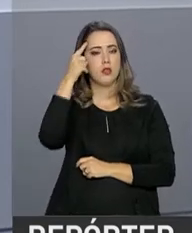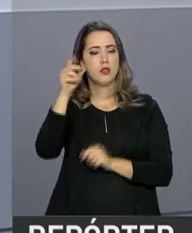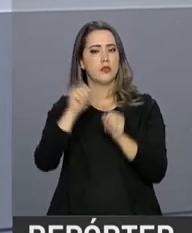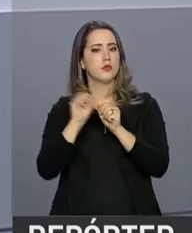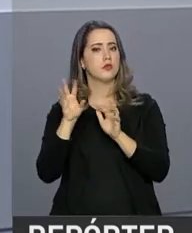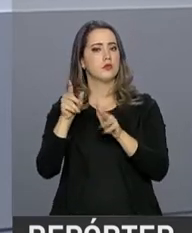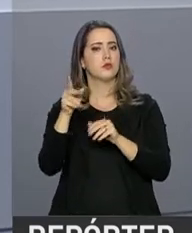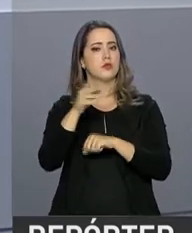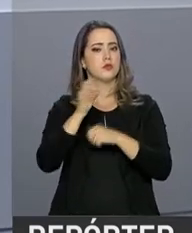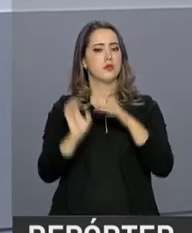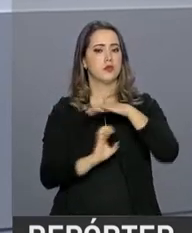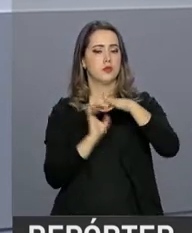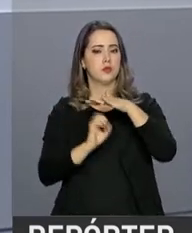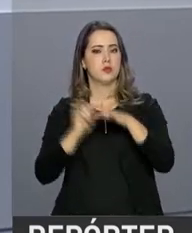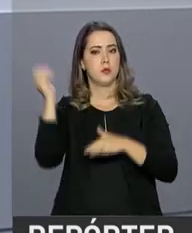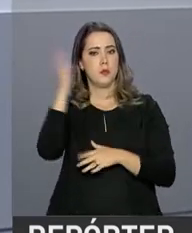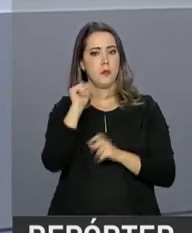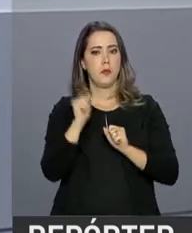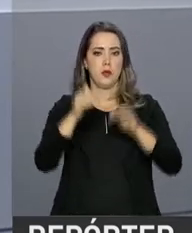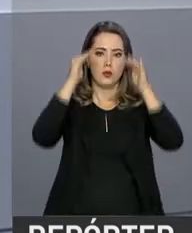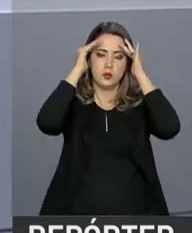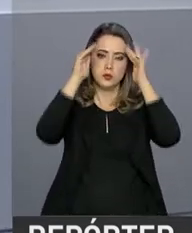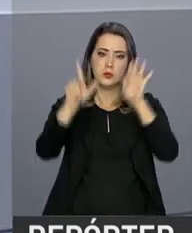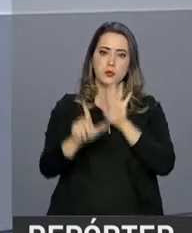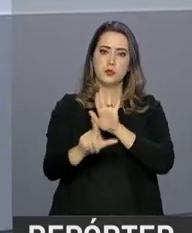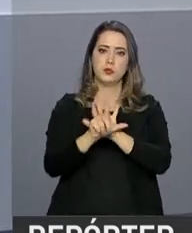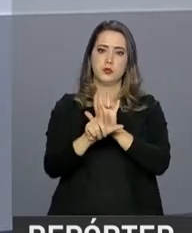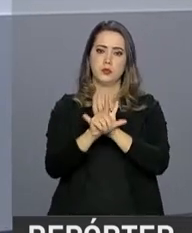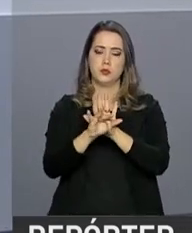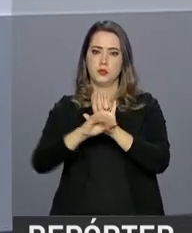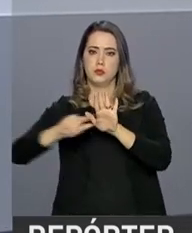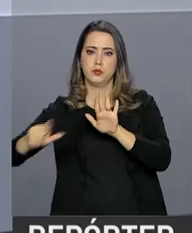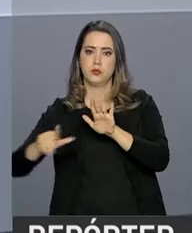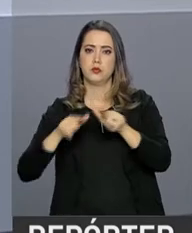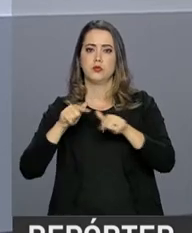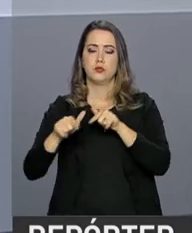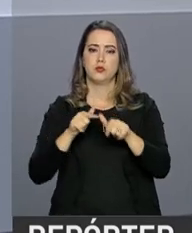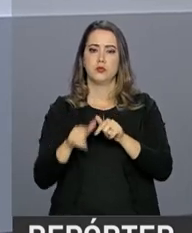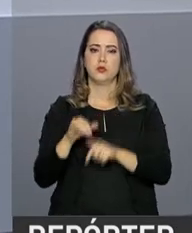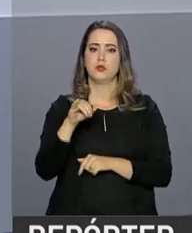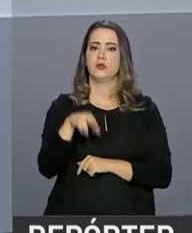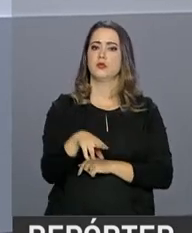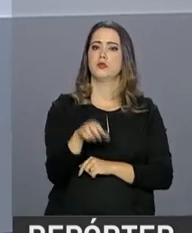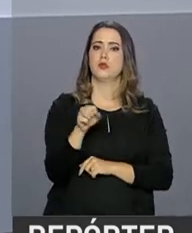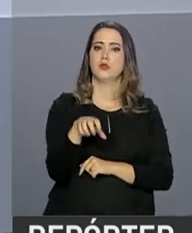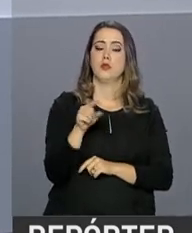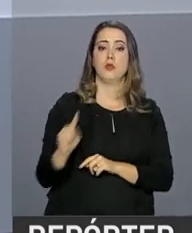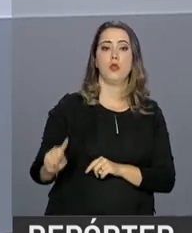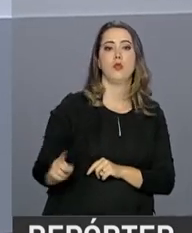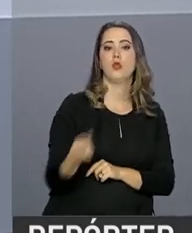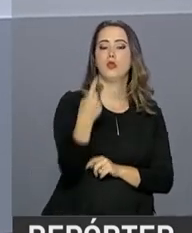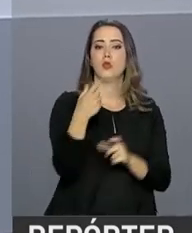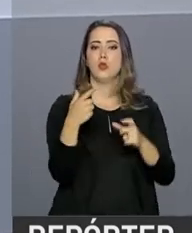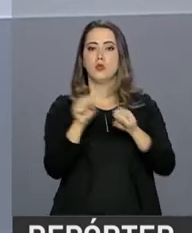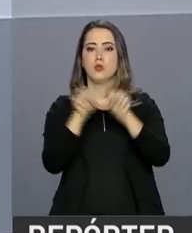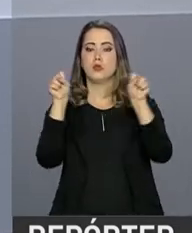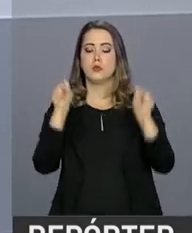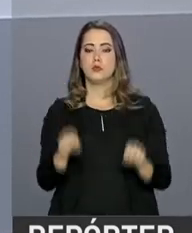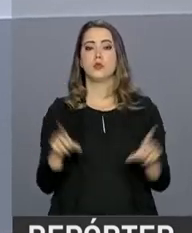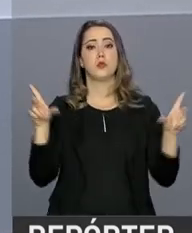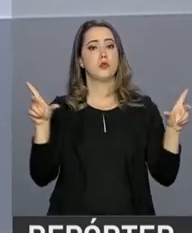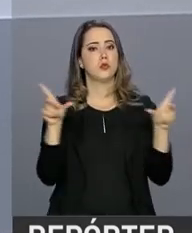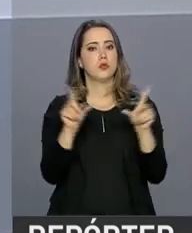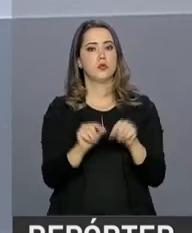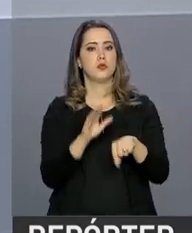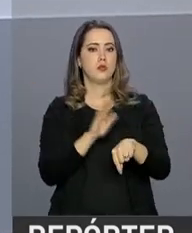empresas brasileiras possam cumprir as obrigações fiscais trabalhistas e previdenciárias de forma unificada e assim